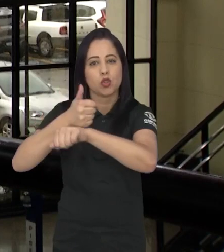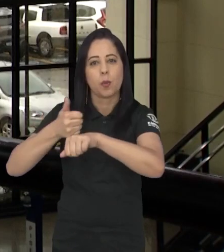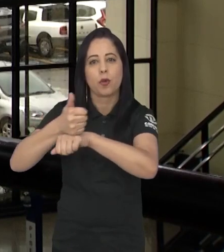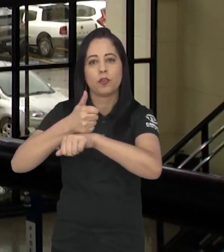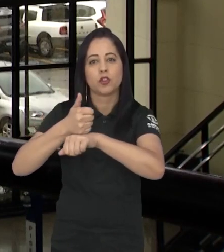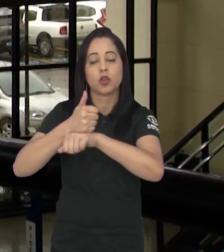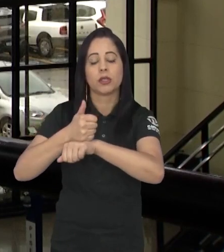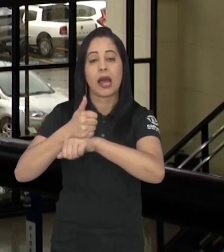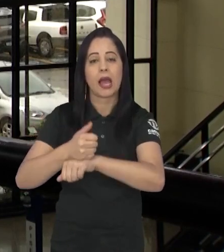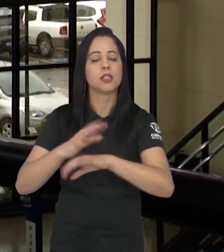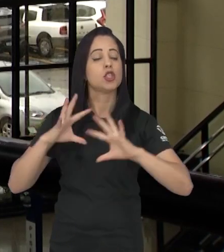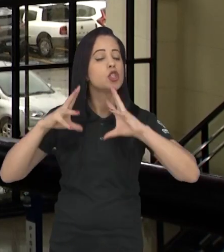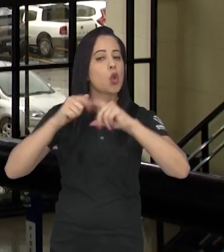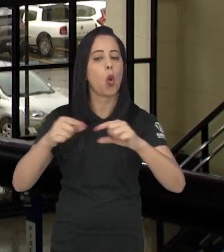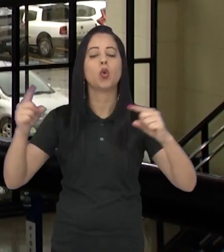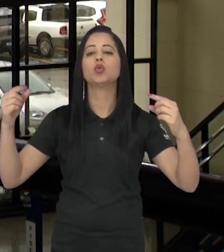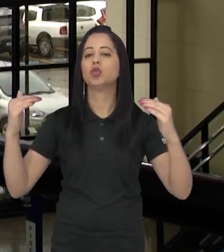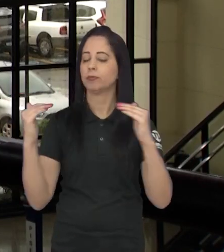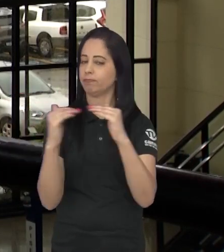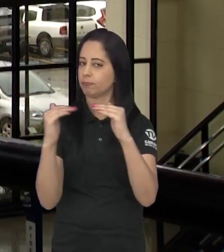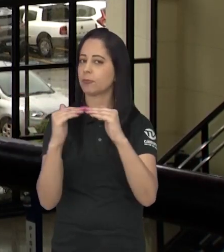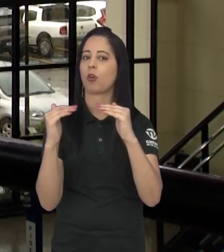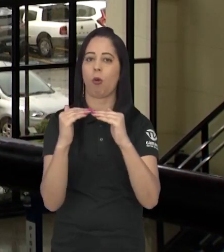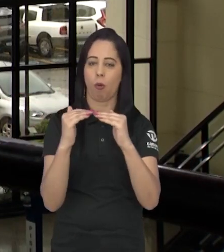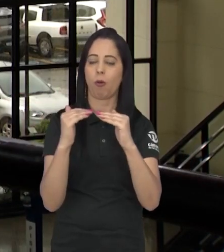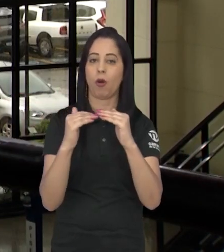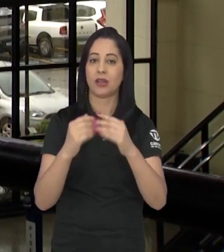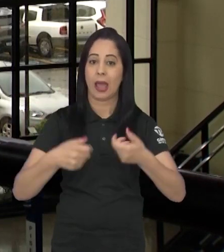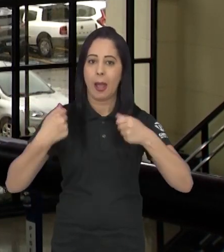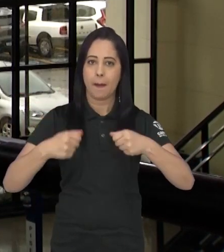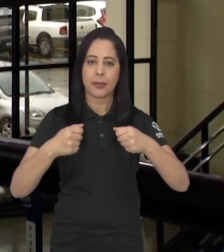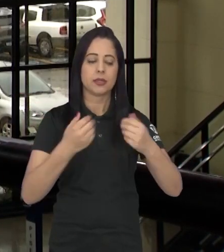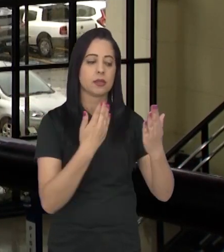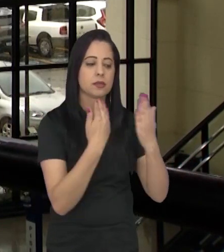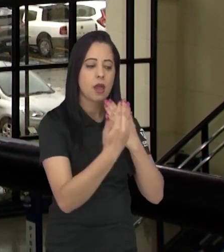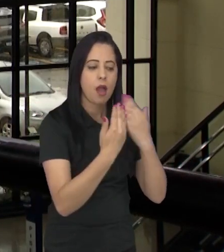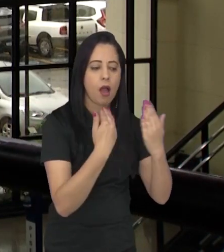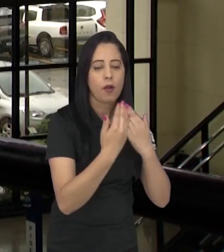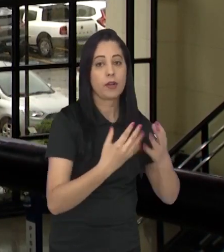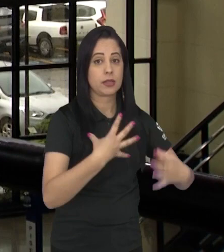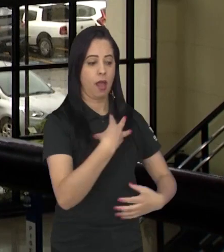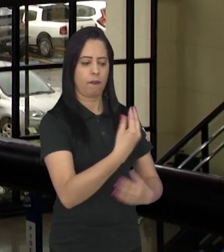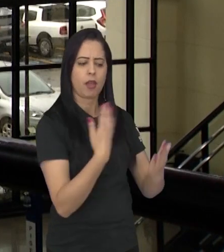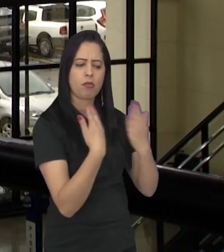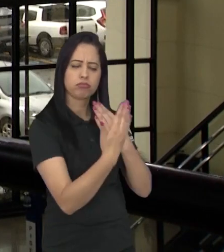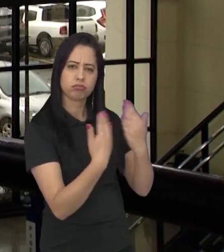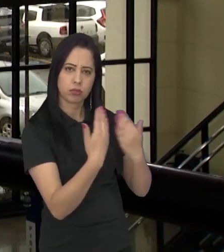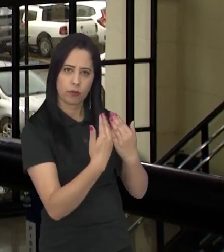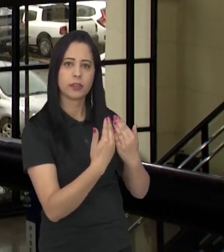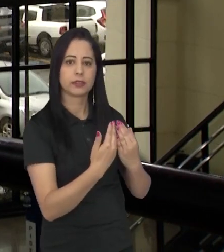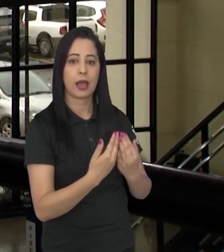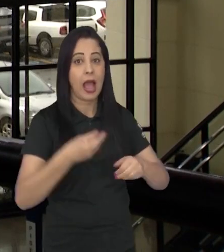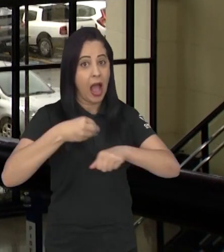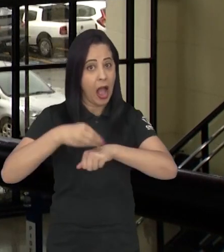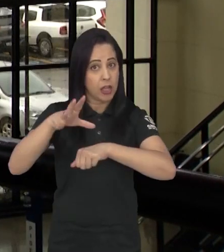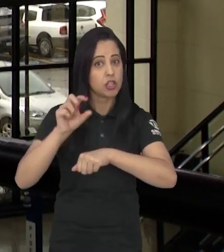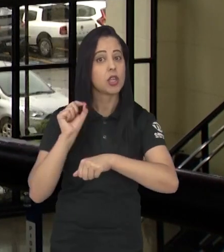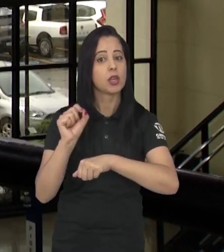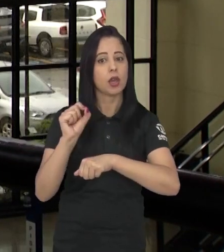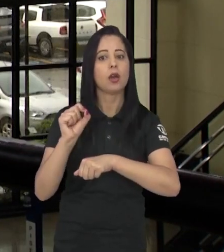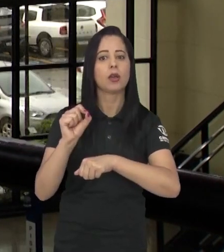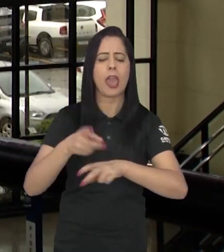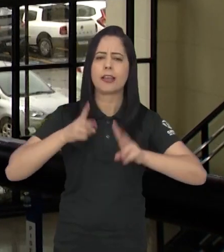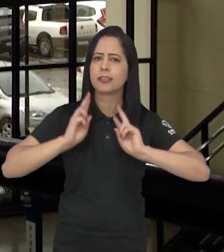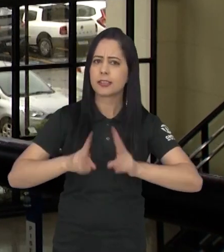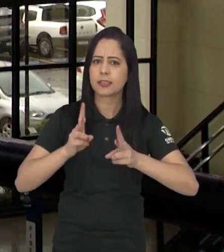um ponto: o diálogo com os filhos é fundamental, tanto com os menorzinhos quanto com os adolescentes. A dica de ouro para os